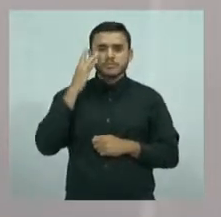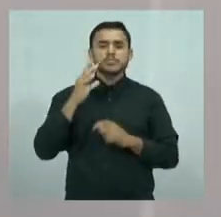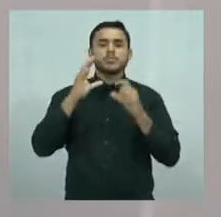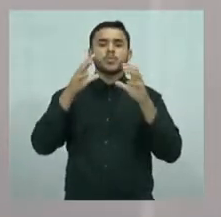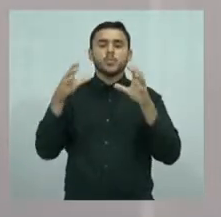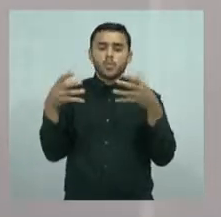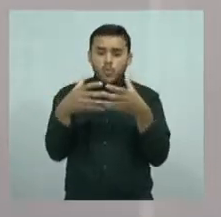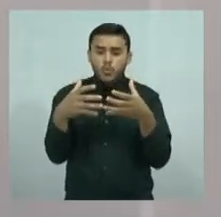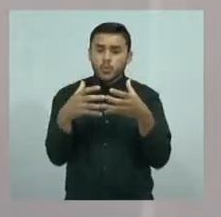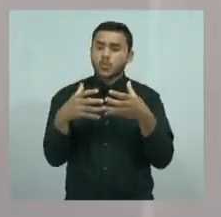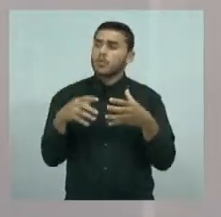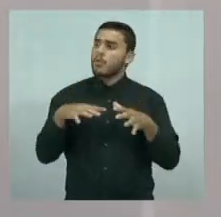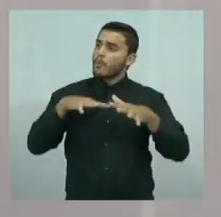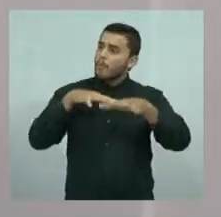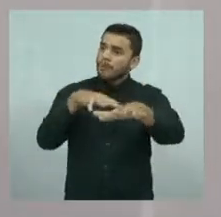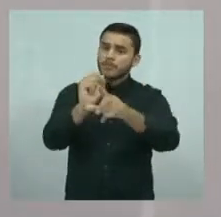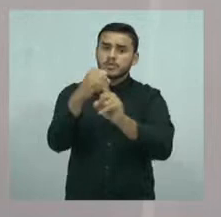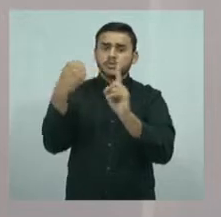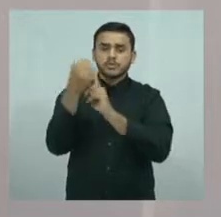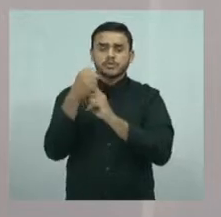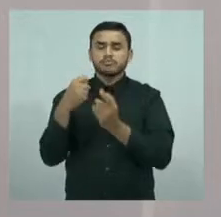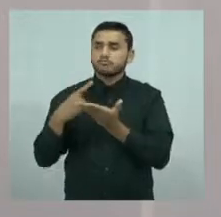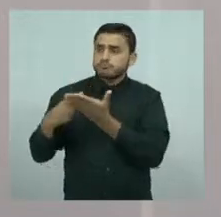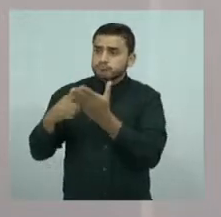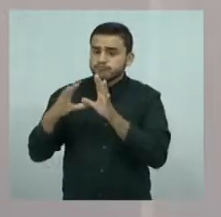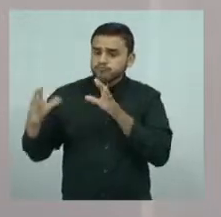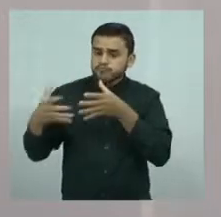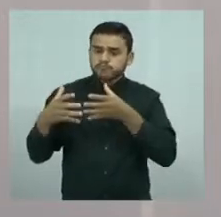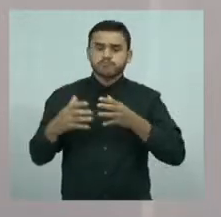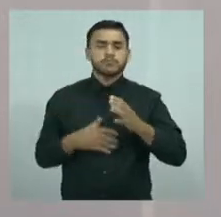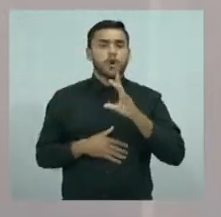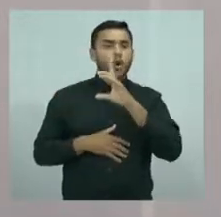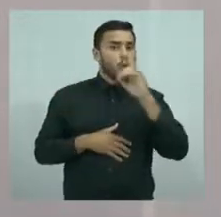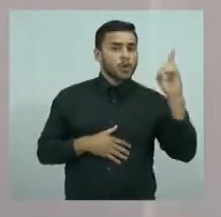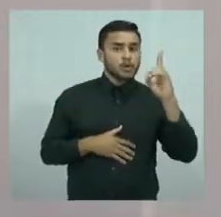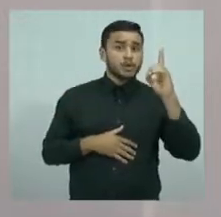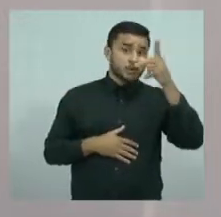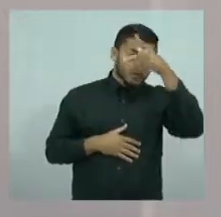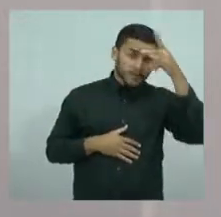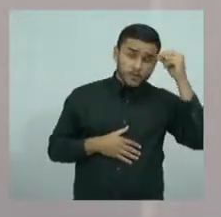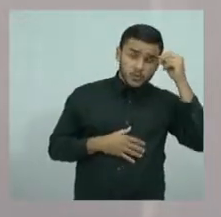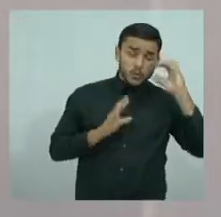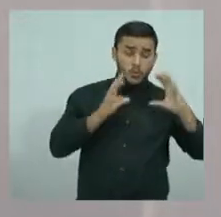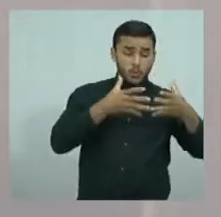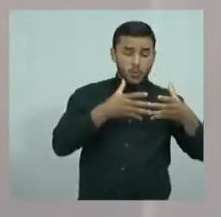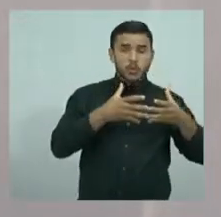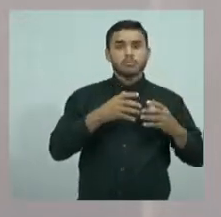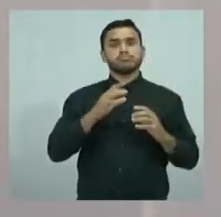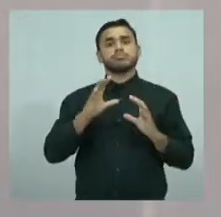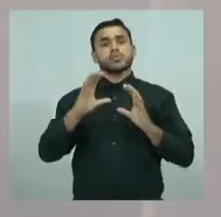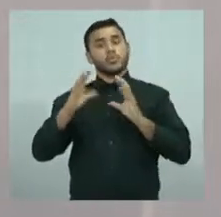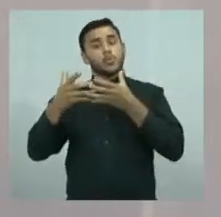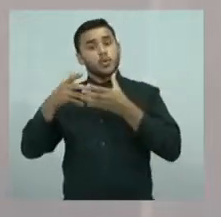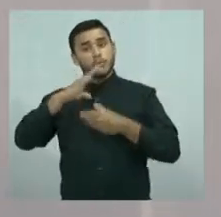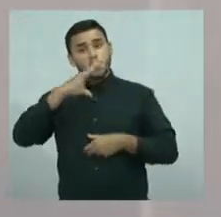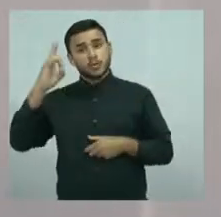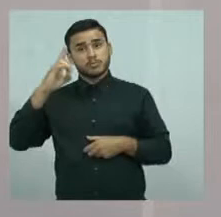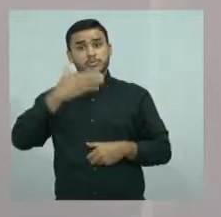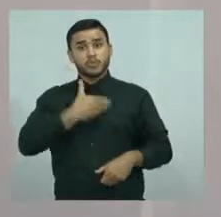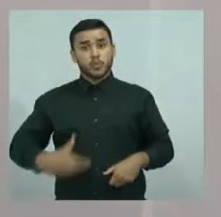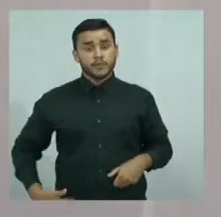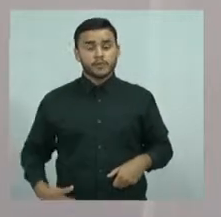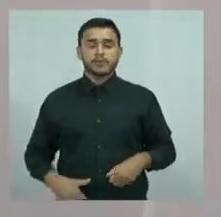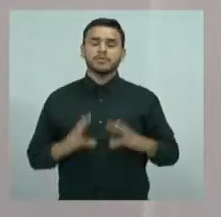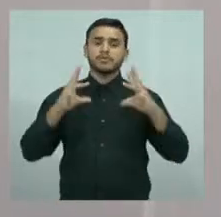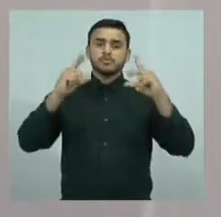movimentos sociais organizados, a coordenadoria do município, do Estado, para, inclusive, a gente refletir um pouco